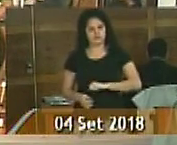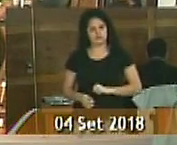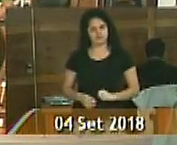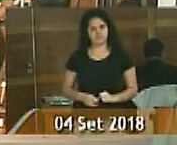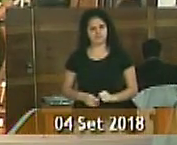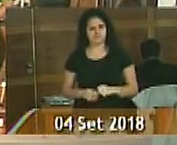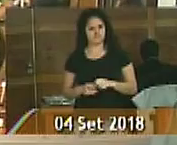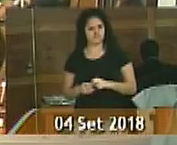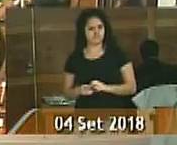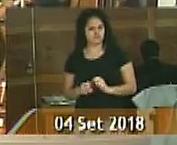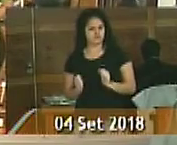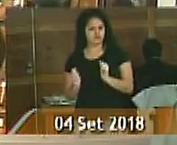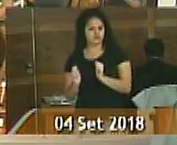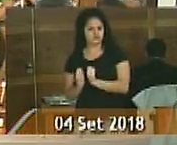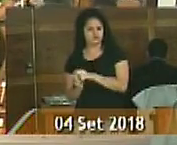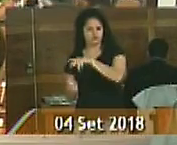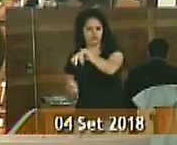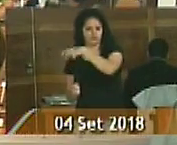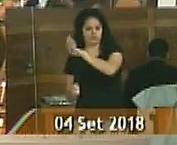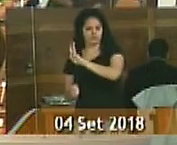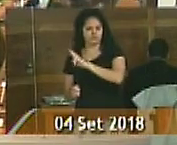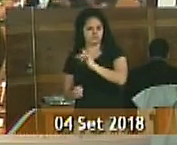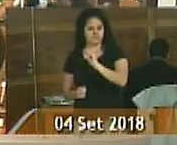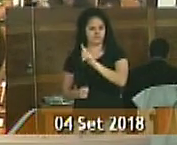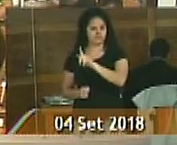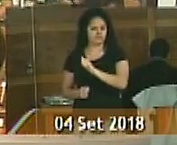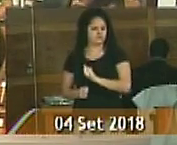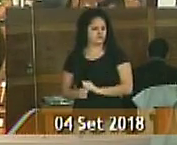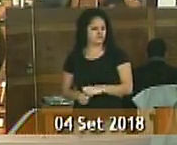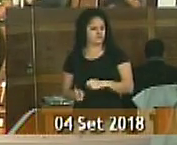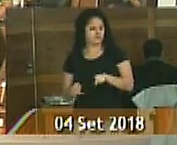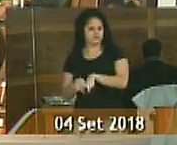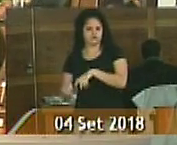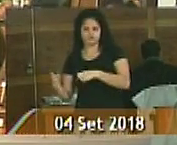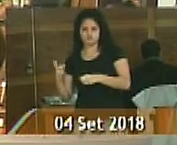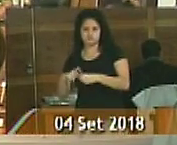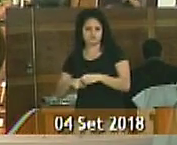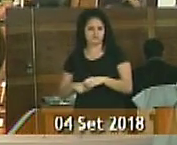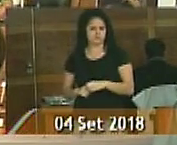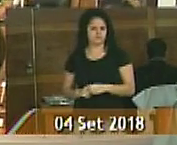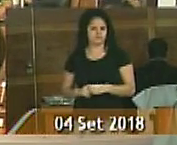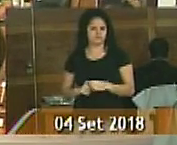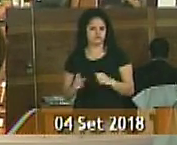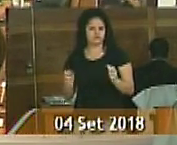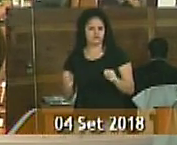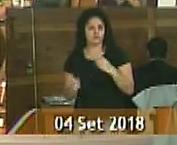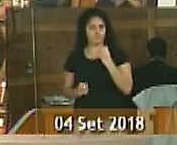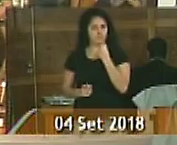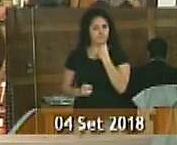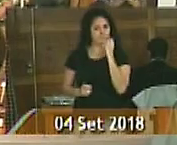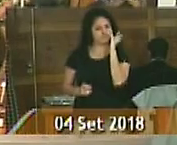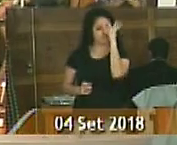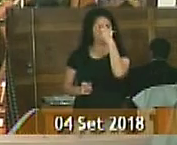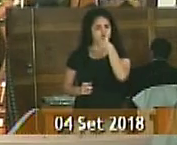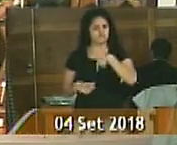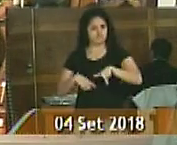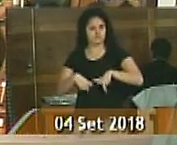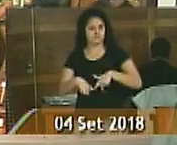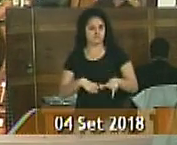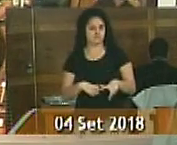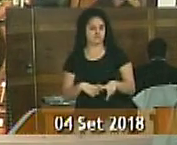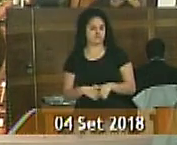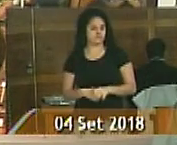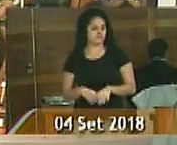dedica, juntamente com outros brigadistas e sócios, a um lindo trabalho, né,